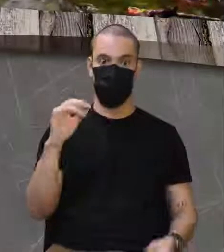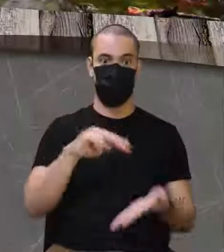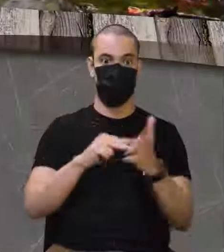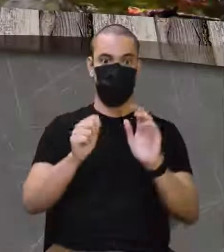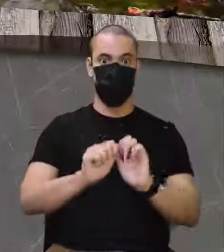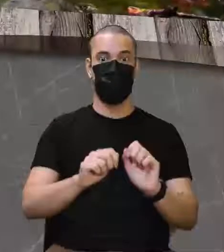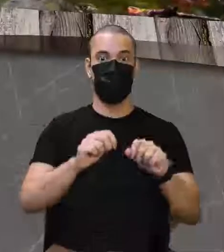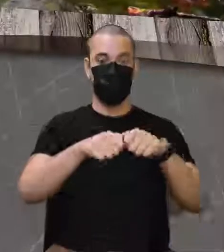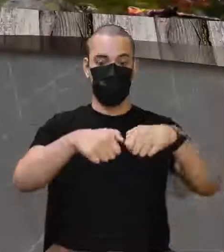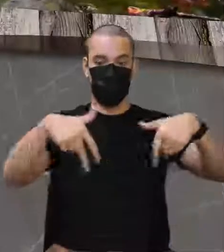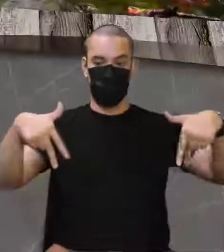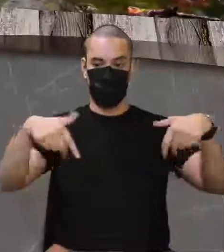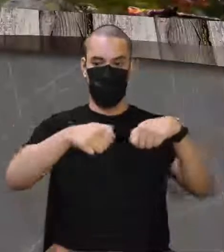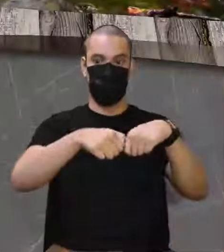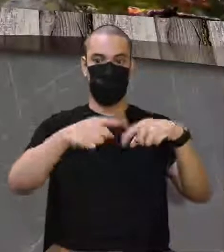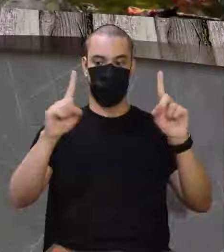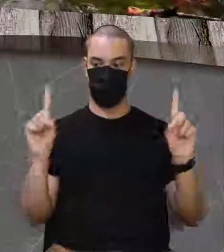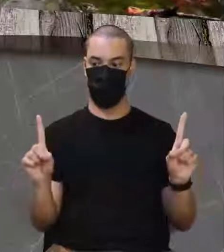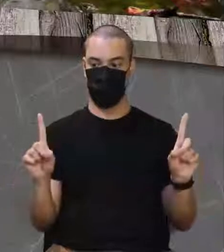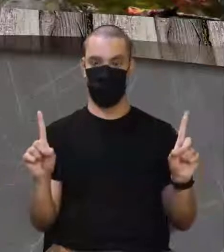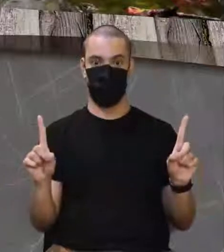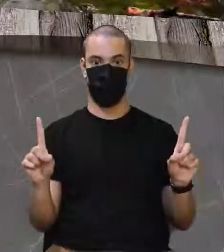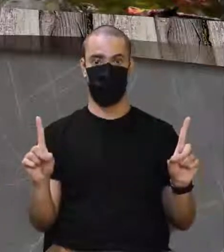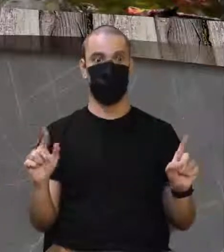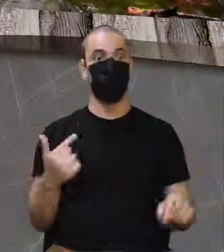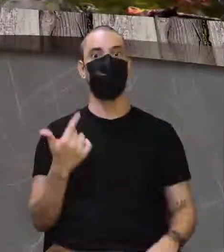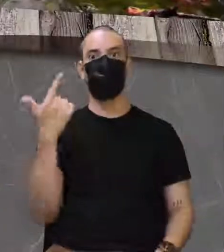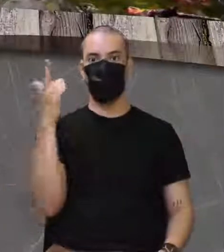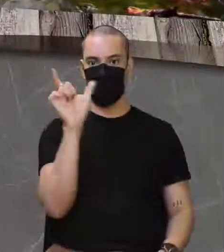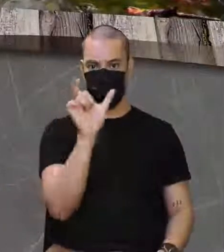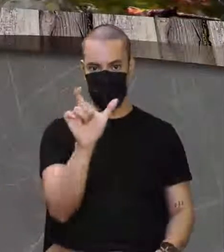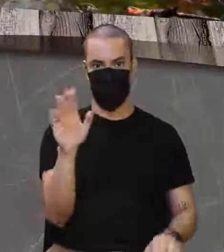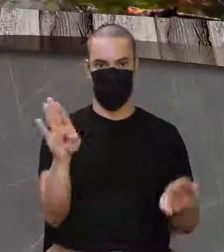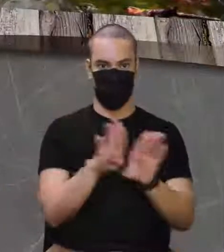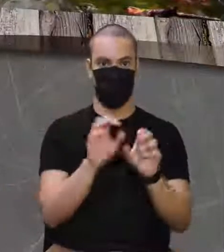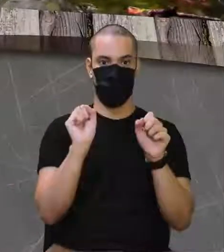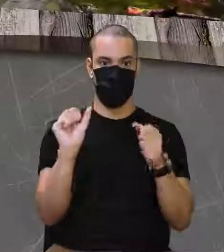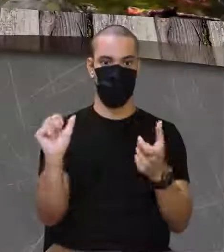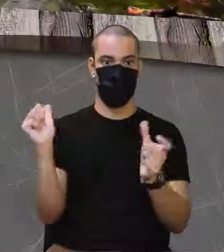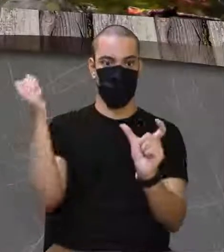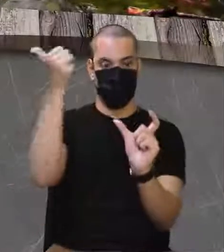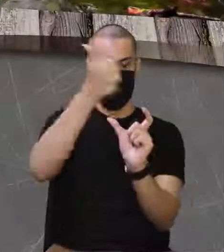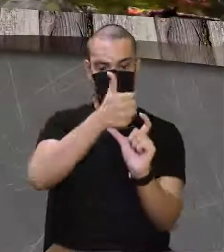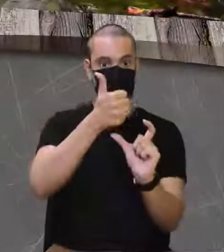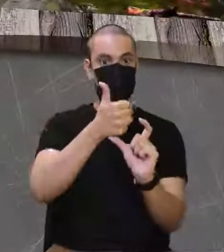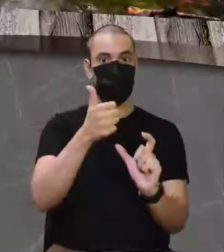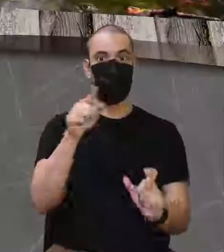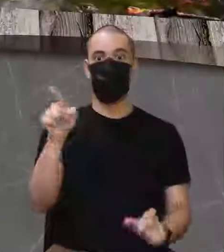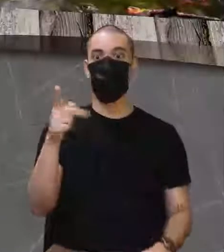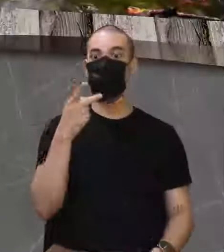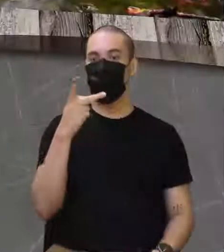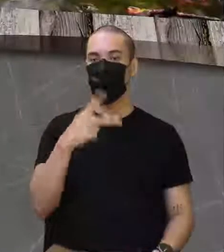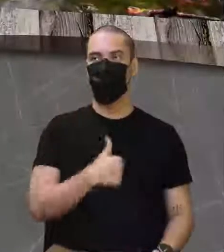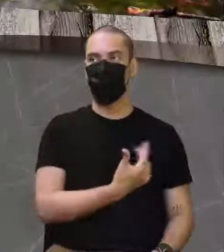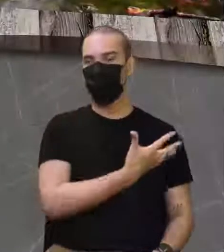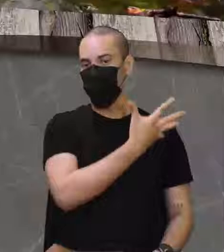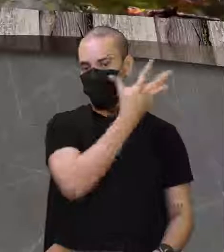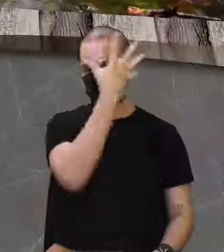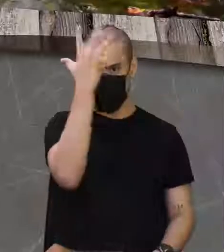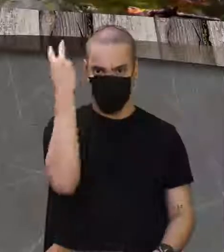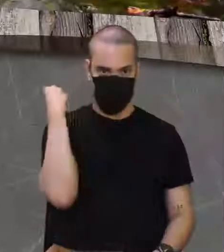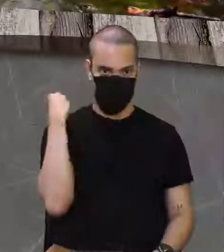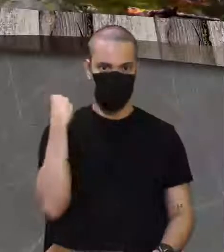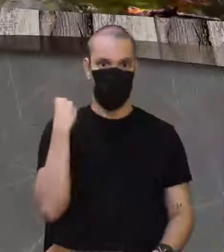Distanciamento, tá? E no caso da outra palavra, me fugiu agora, você falou a palavra e eu ia explicar,